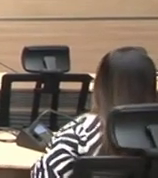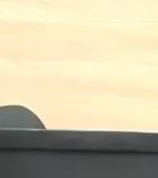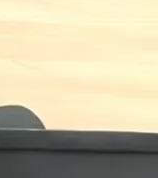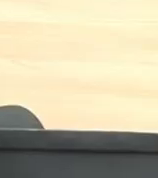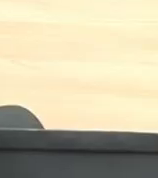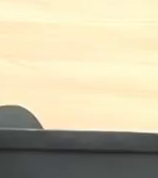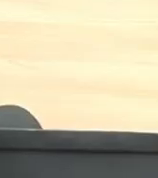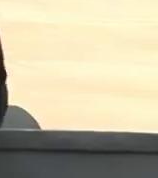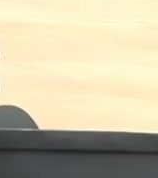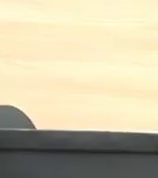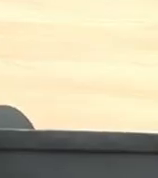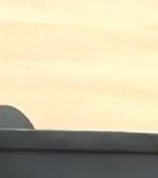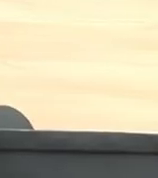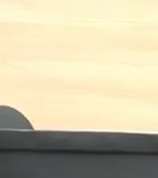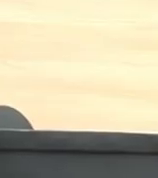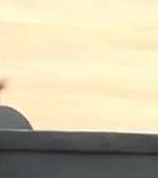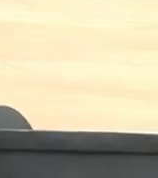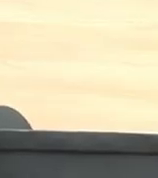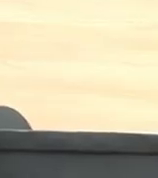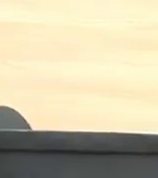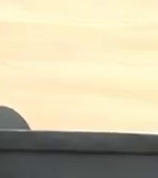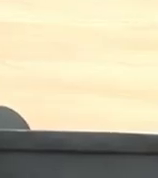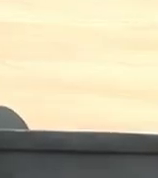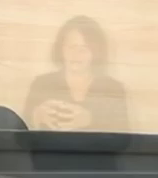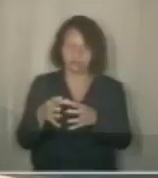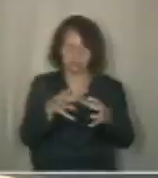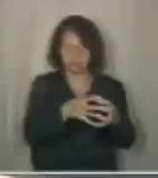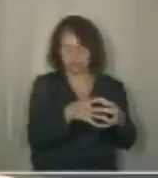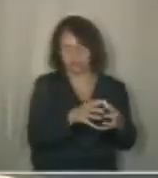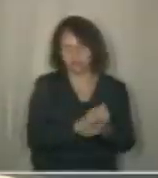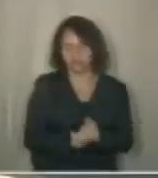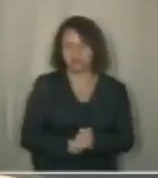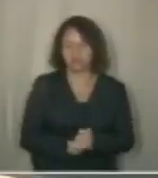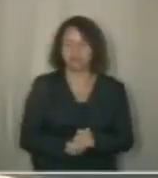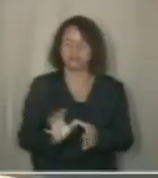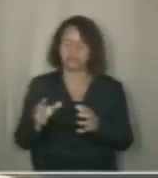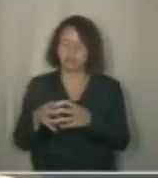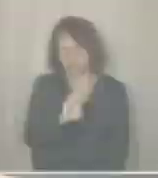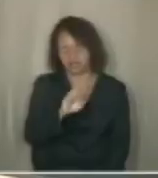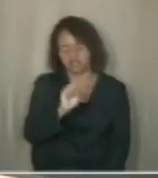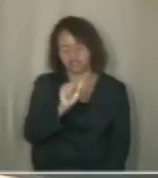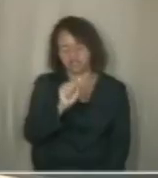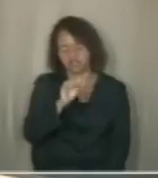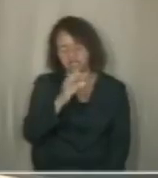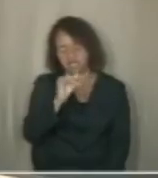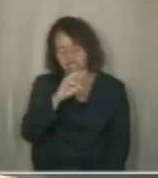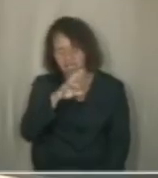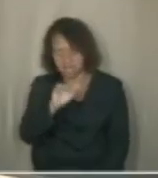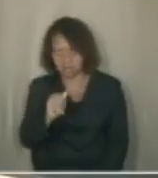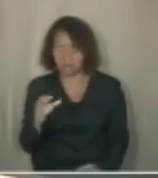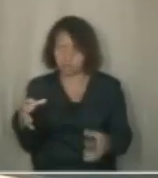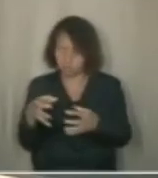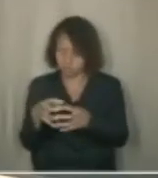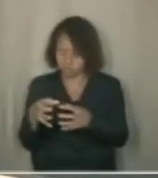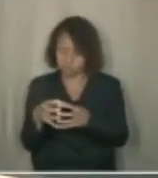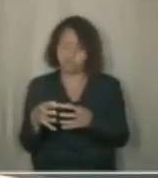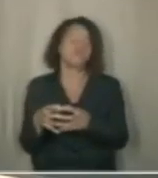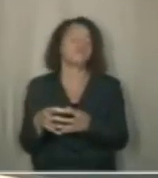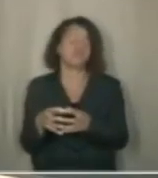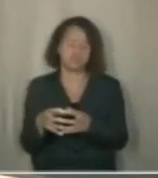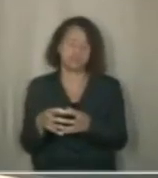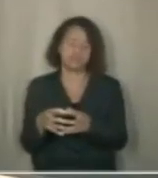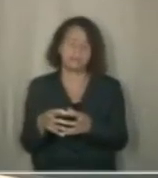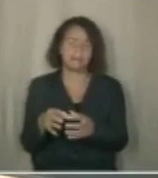Recife a iniciativa partiu da vereadora Cida Pedrosa a banda ave sangria é uma banda que se